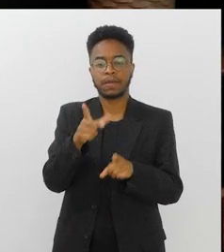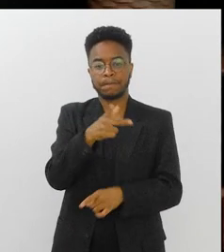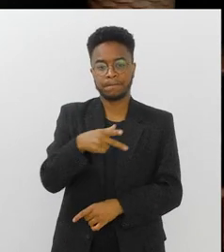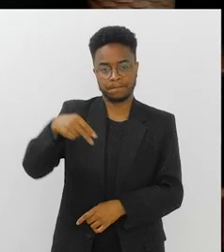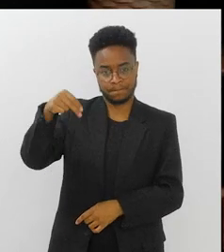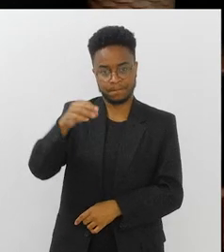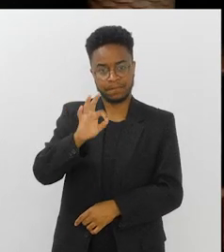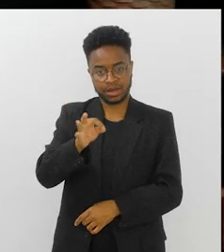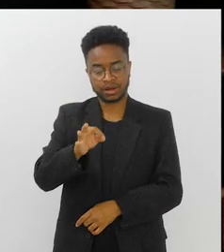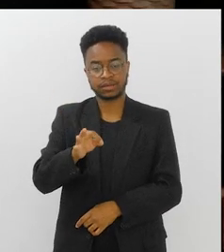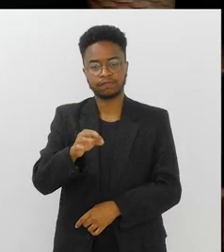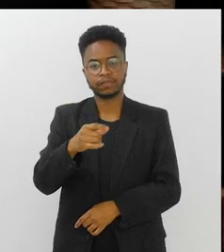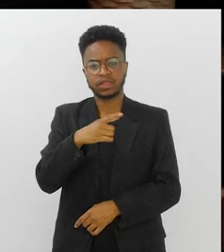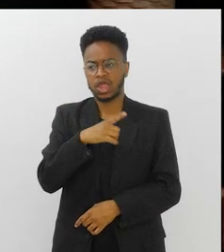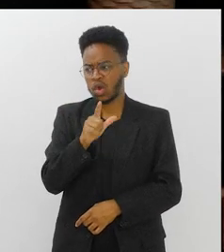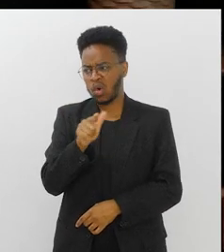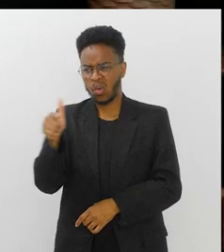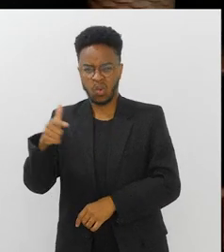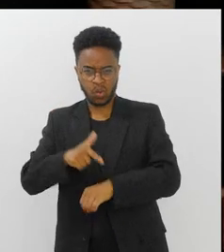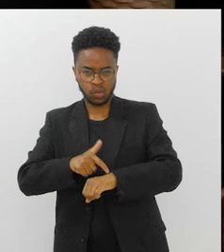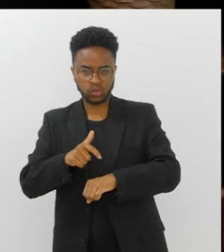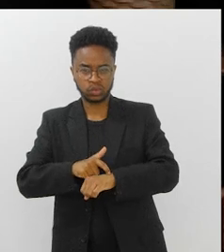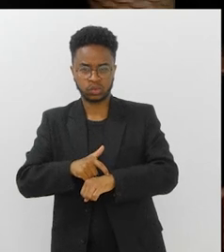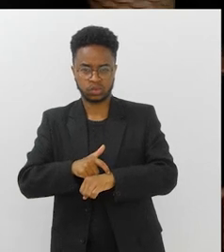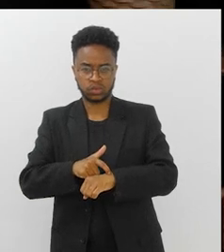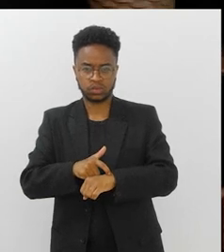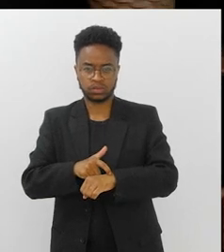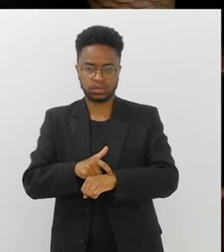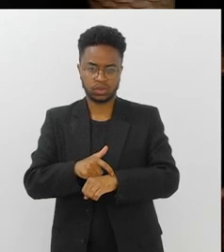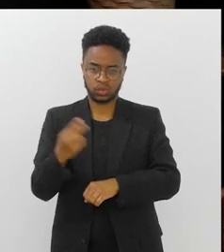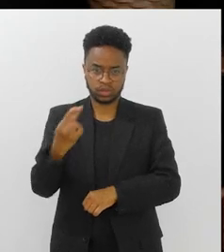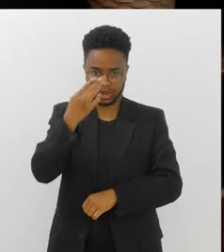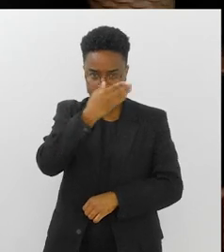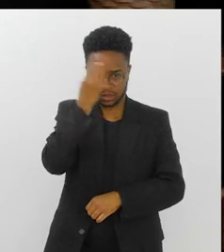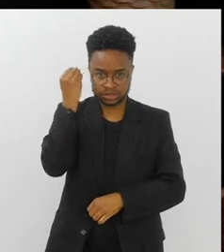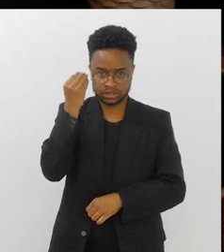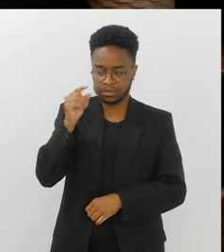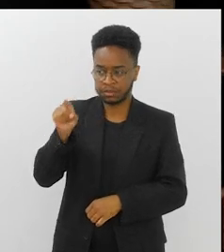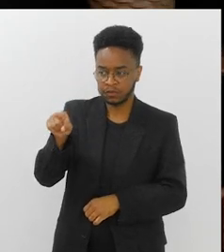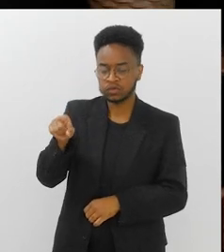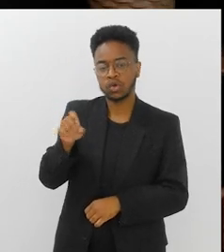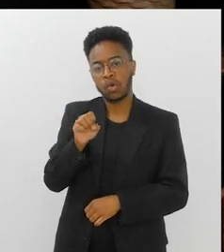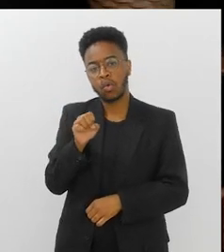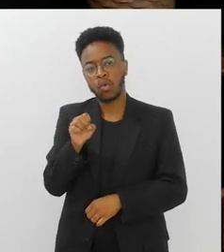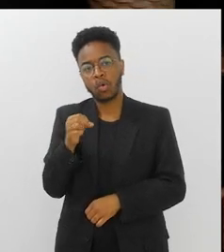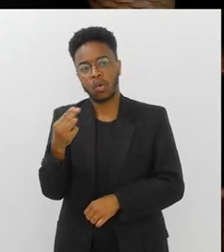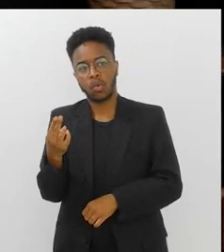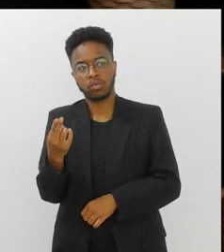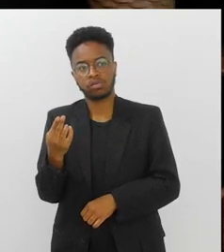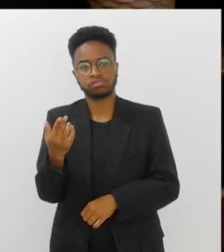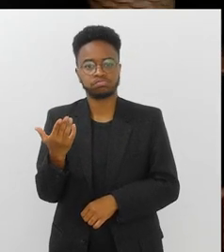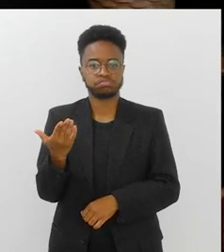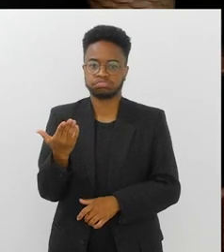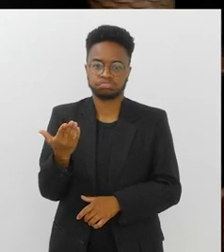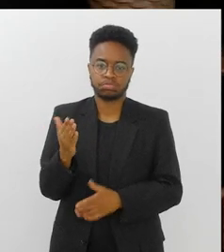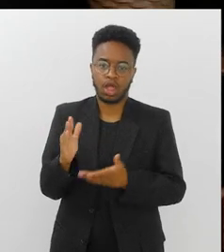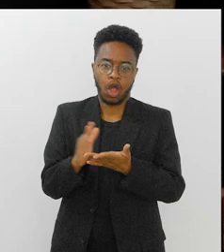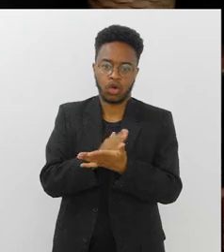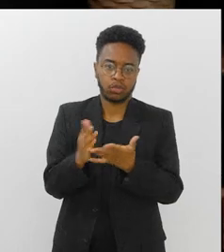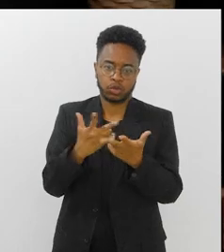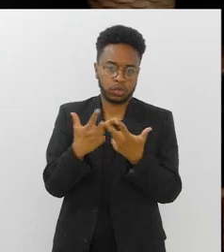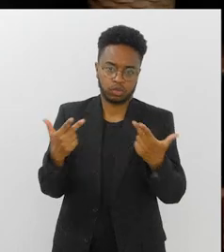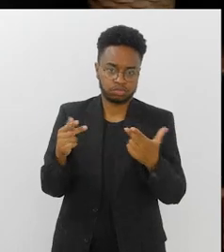paralimpíadas tem algum um outro momento inesquecível para você algum algum